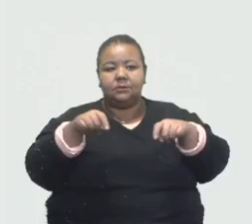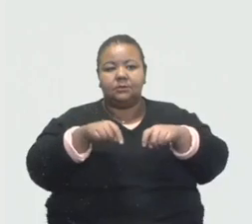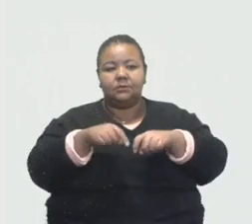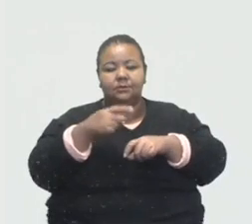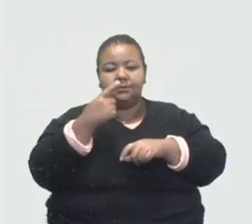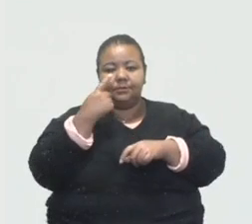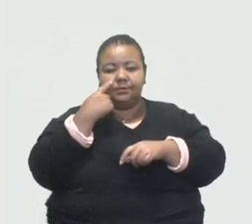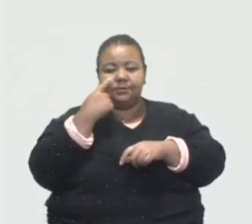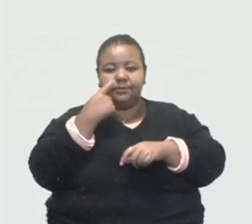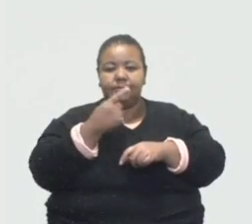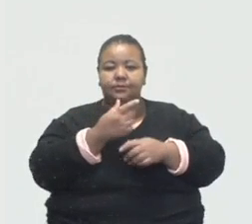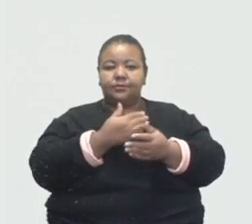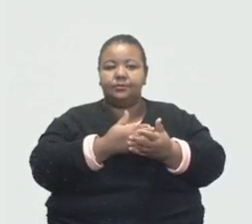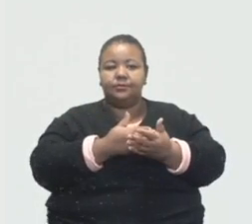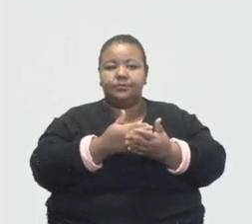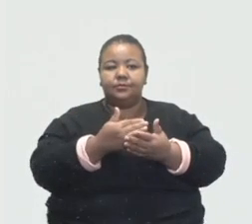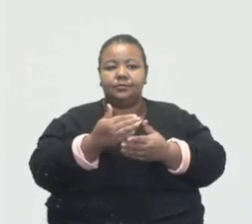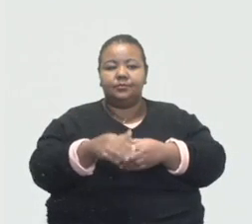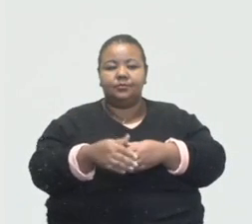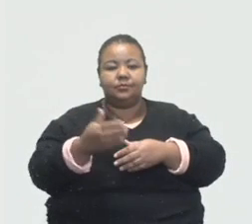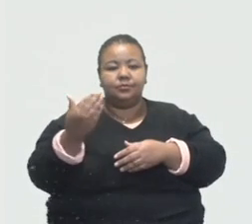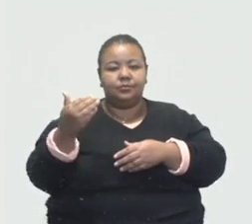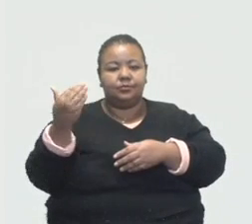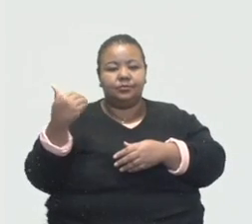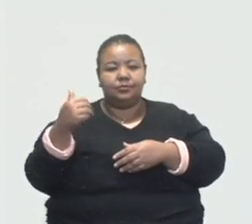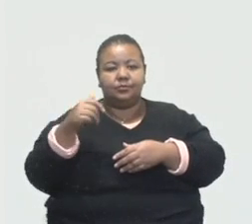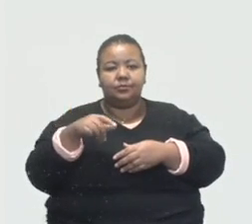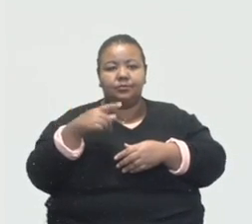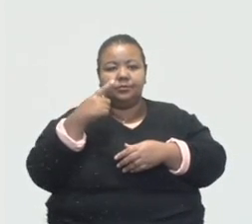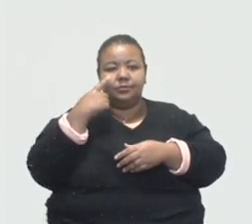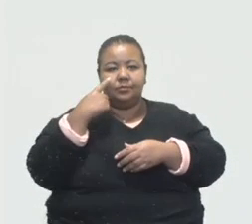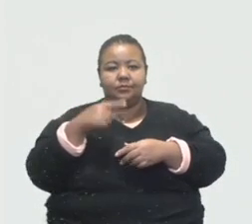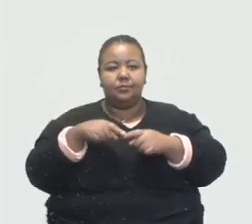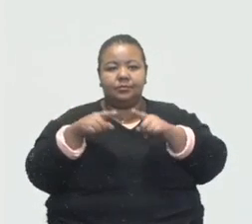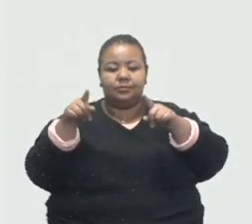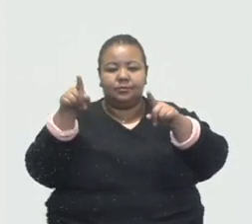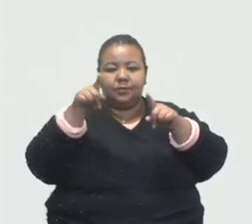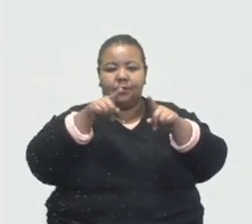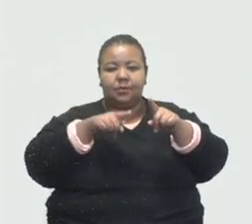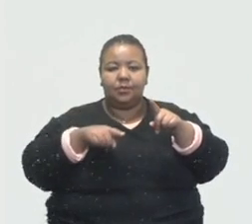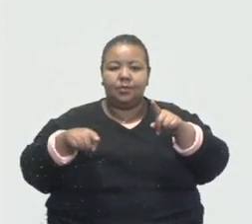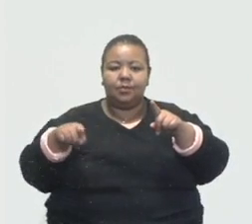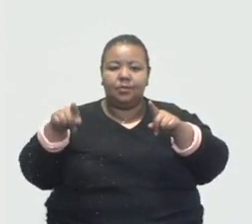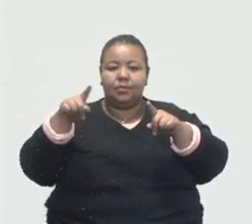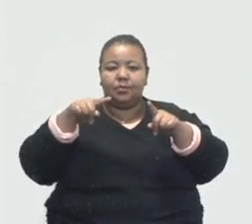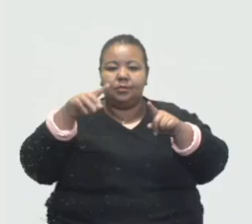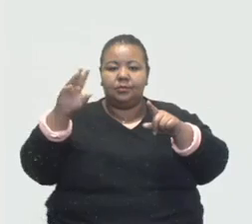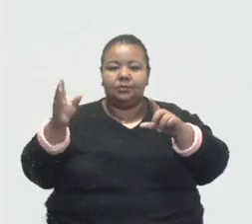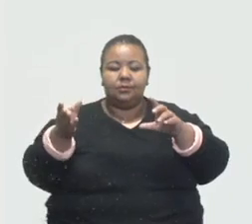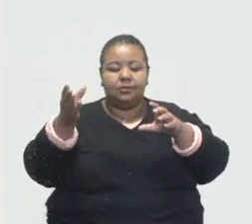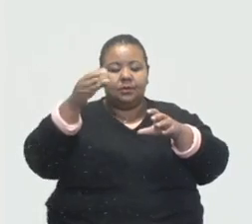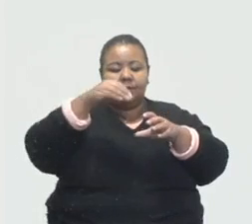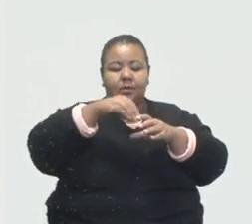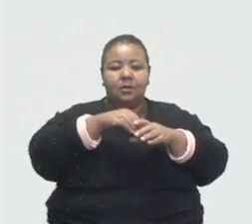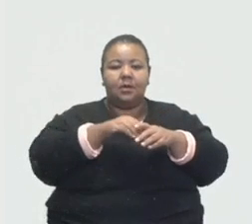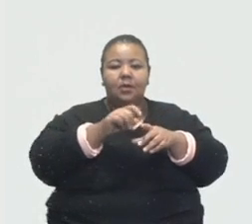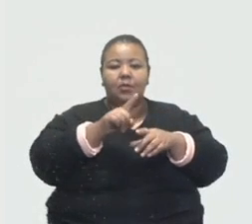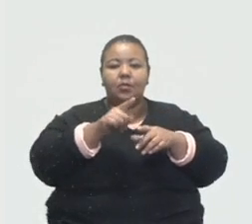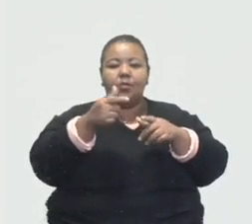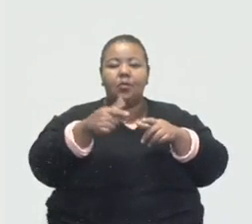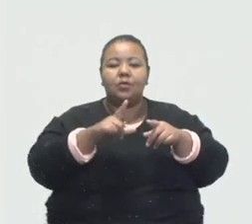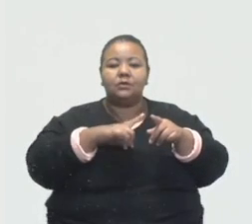viu aqui anteriormente, ó, esta matriz aqui, e vai colocar o 1 no lugar do meu